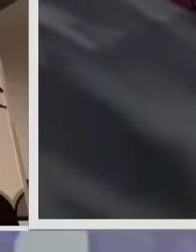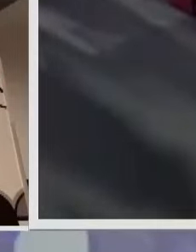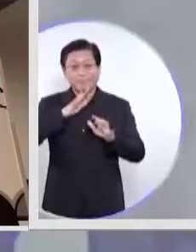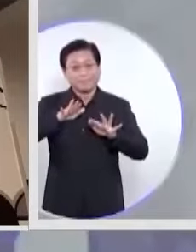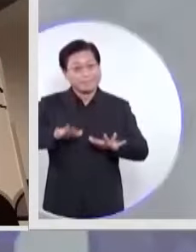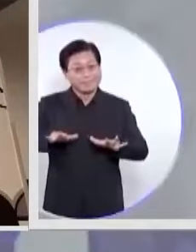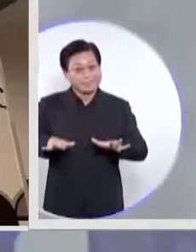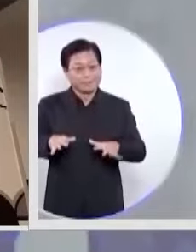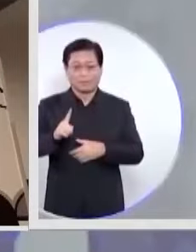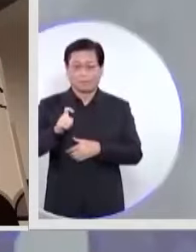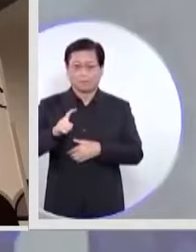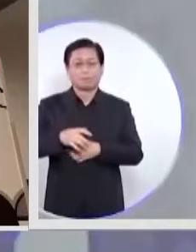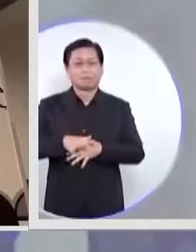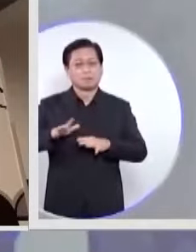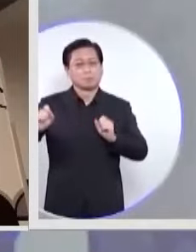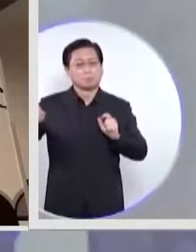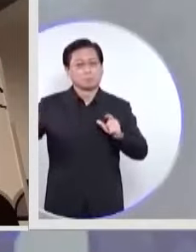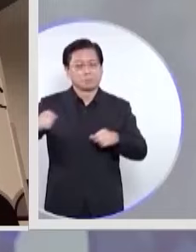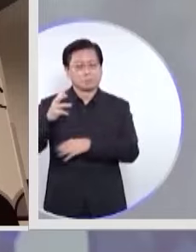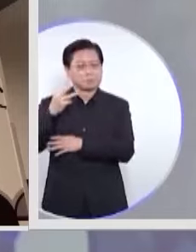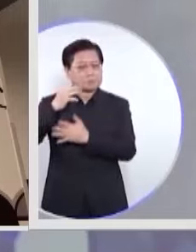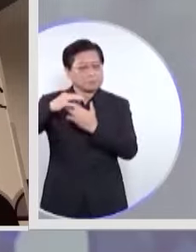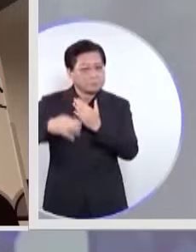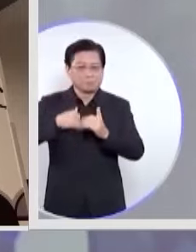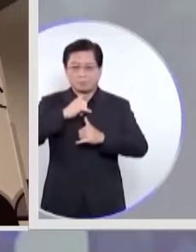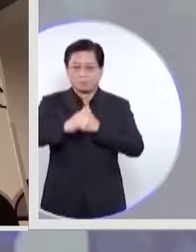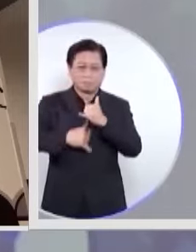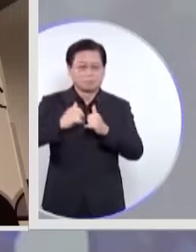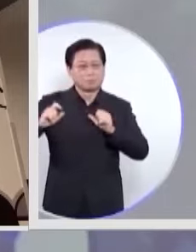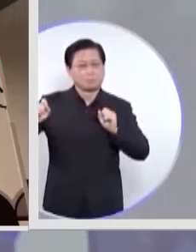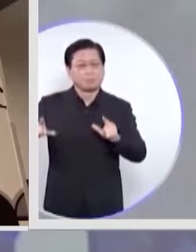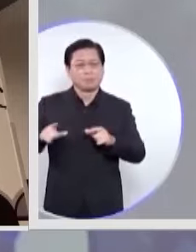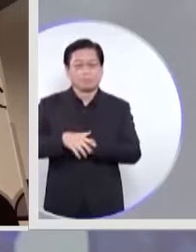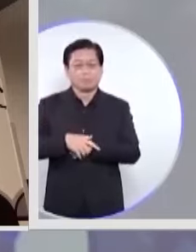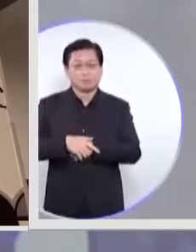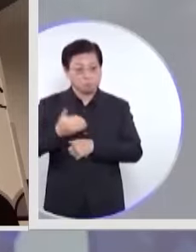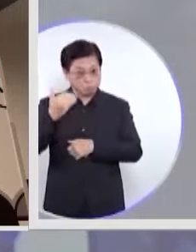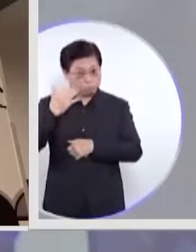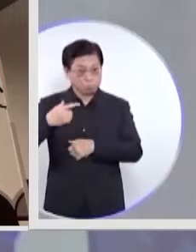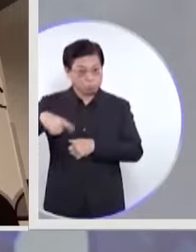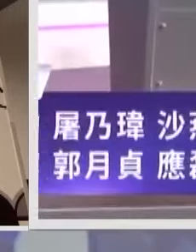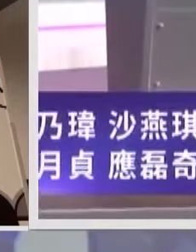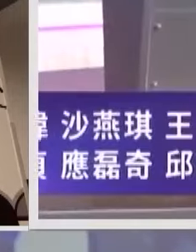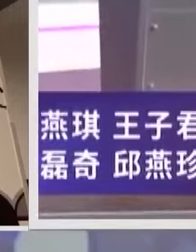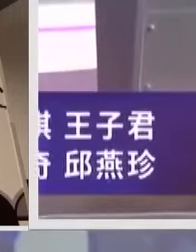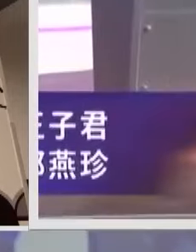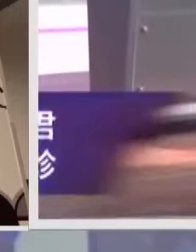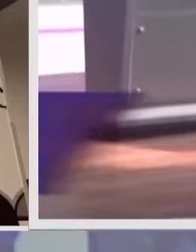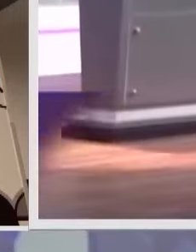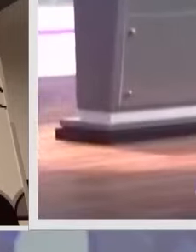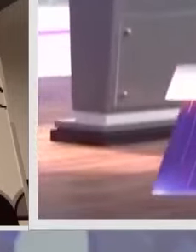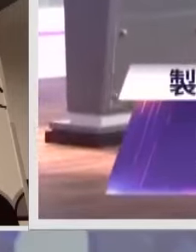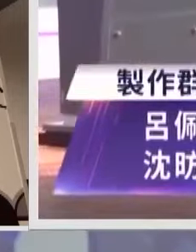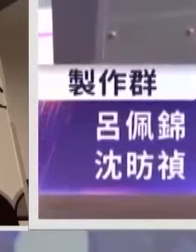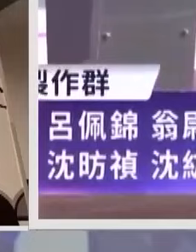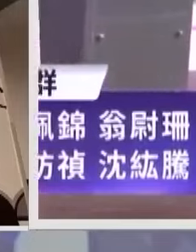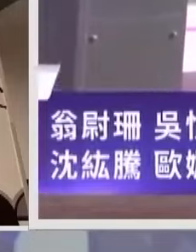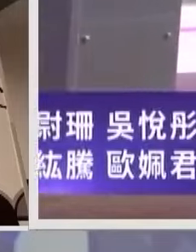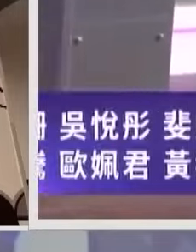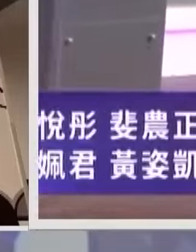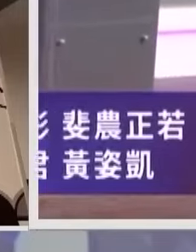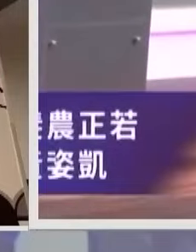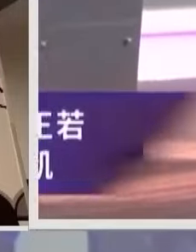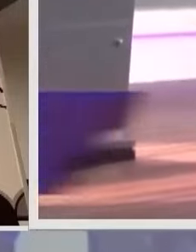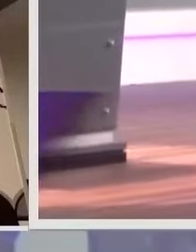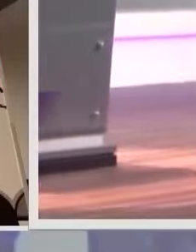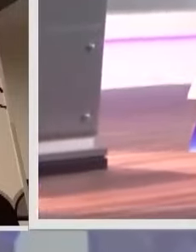e China e a minha pergunta Tem como base uma posição que a gente viu por parte da embaixada da China em Washington dizendo que